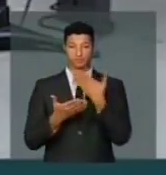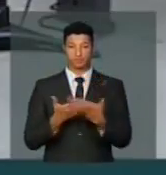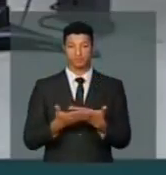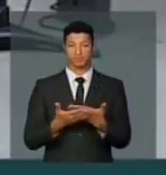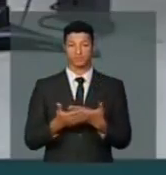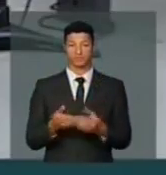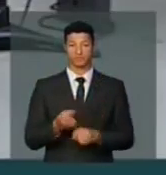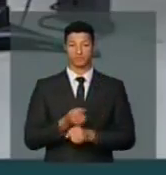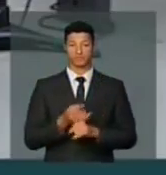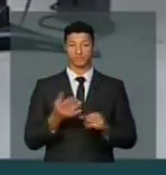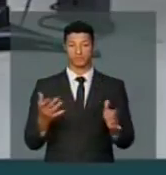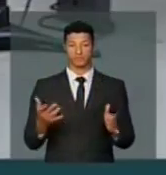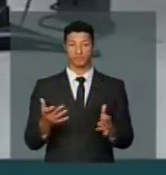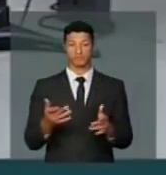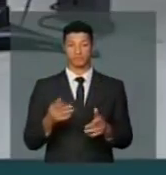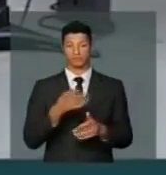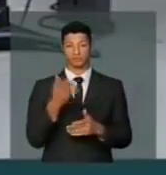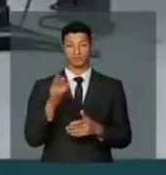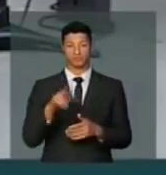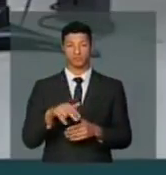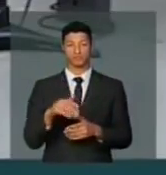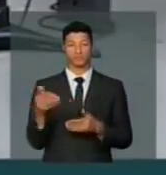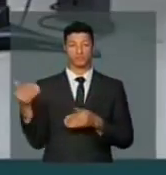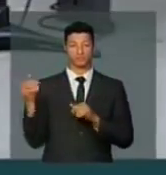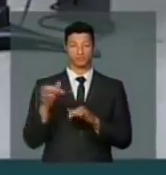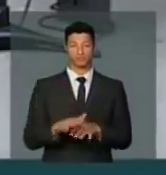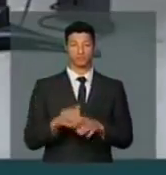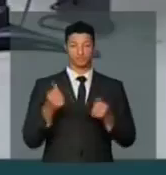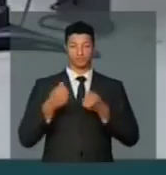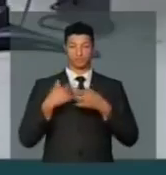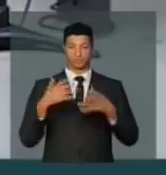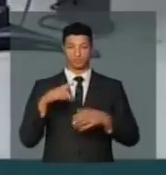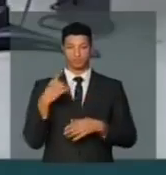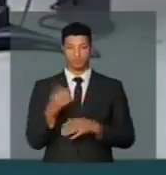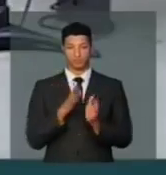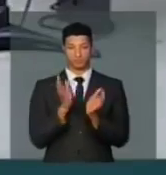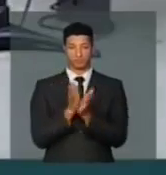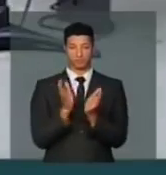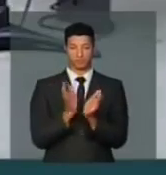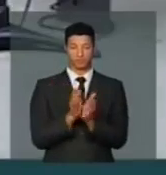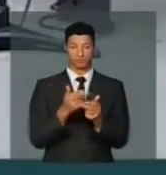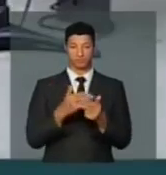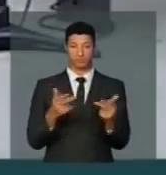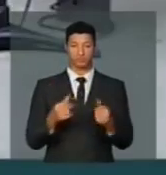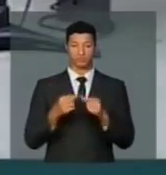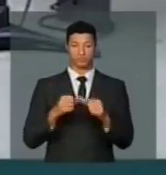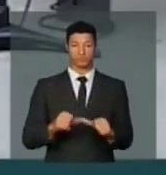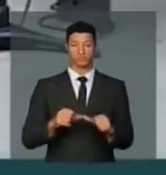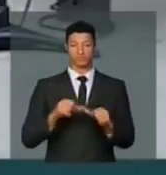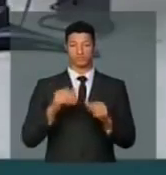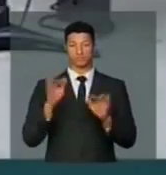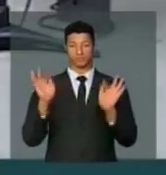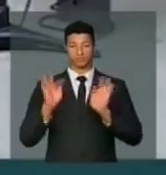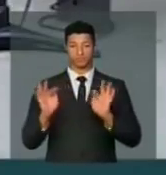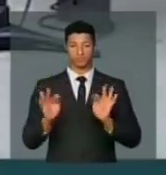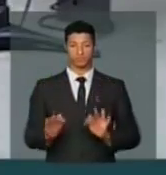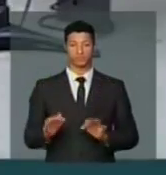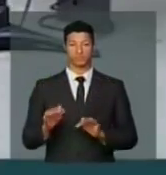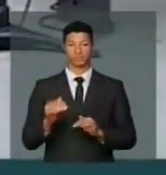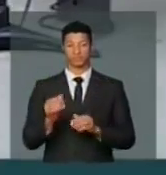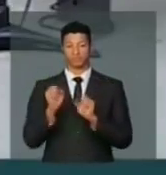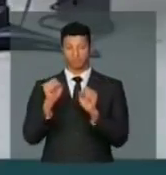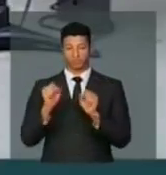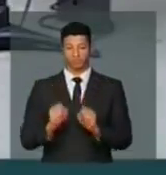o quanto você veio a brilhantar nossa bancada. Fico muito satisfeita de